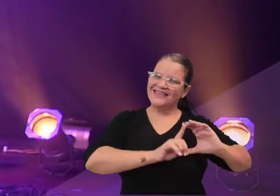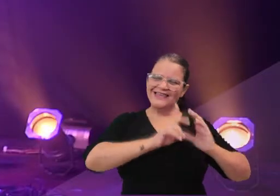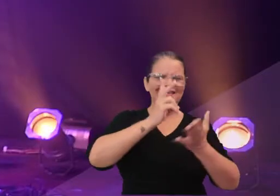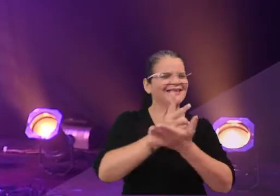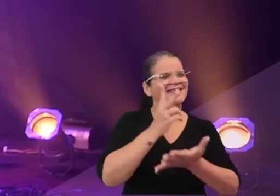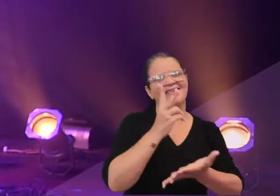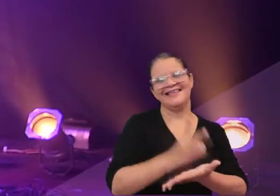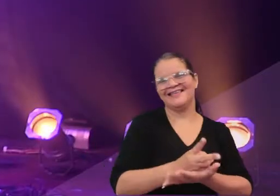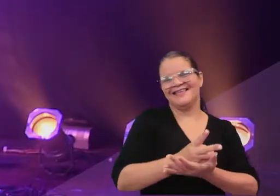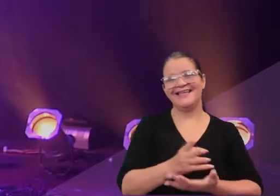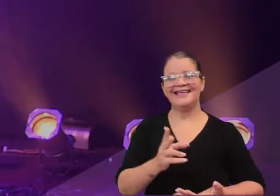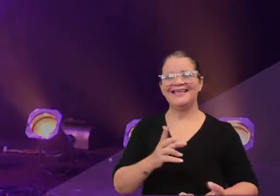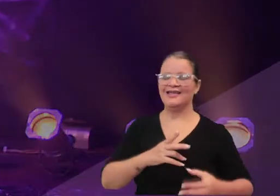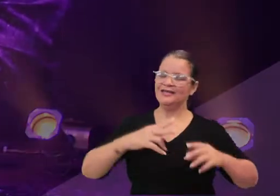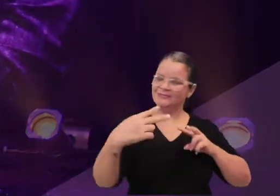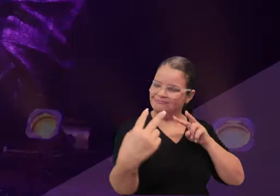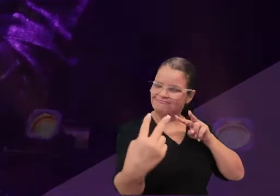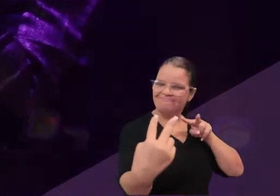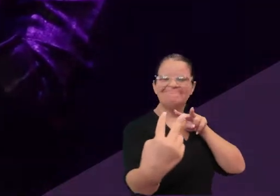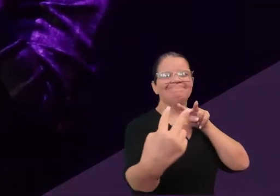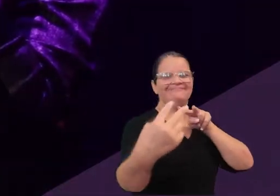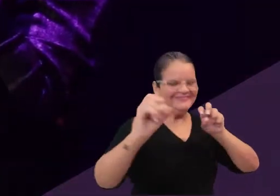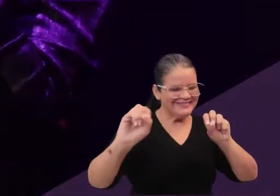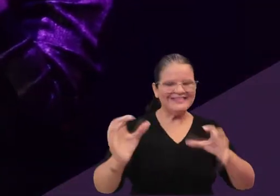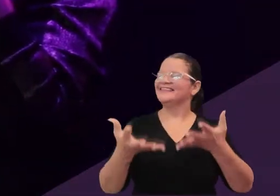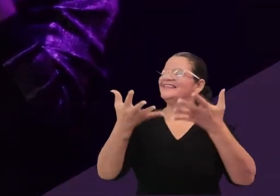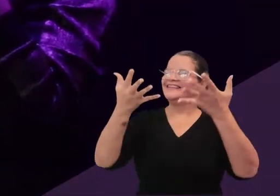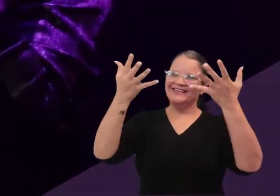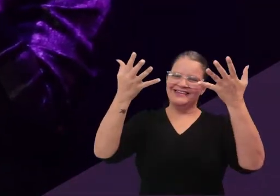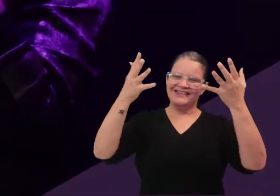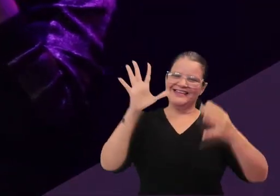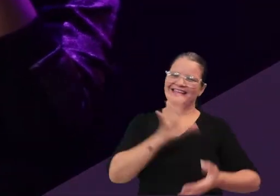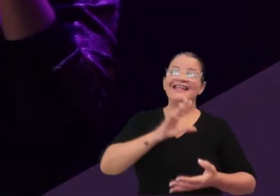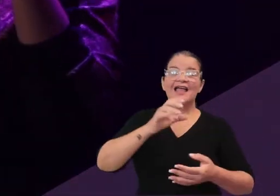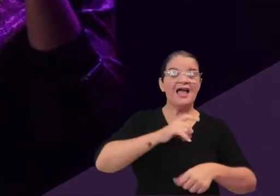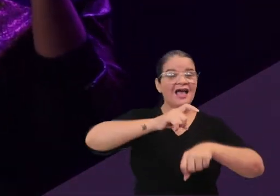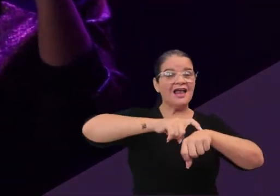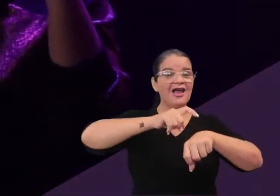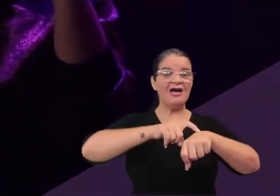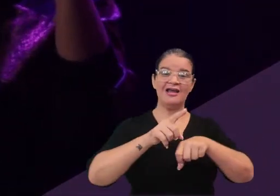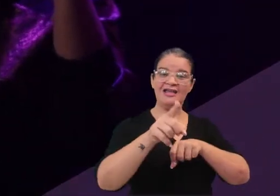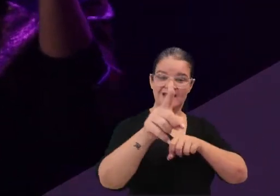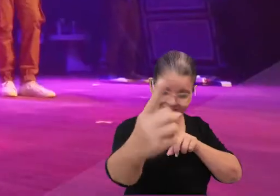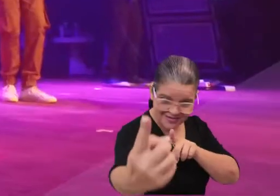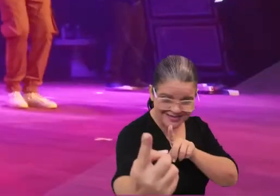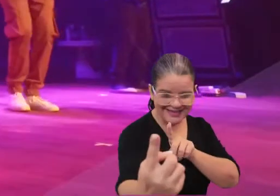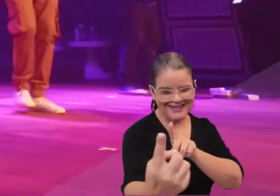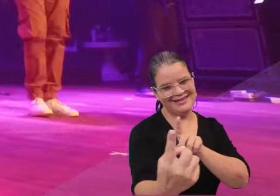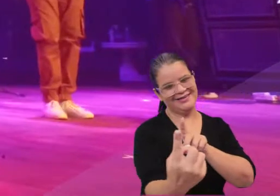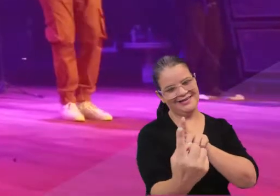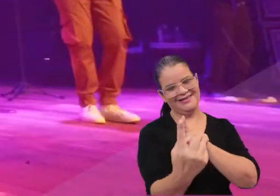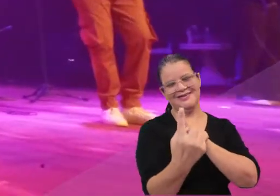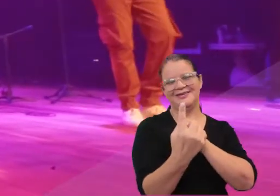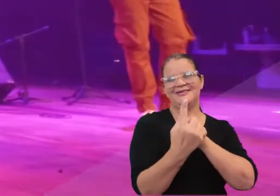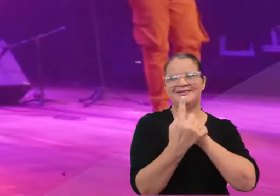certa, amor, a porta vai tá sempre aberta, amor. O meu olhar vai dar uma festa,